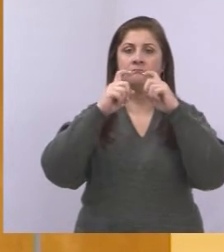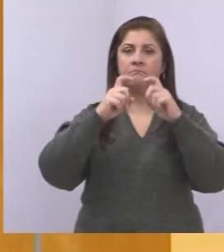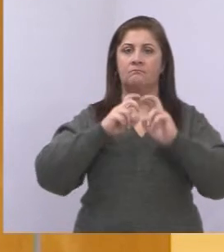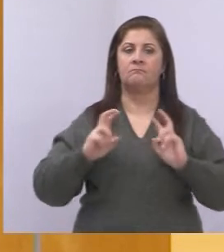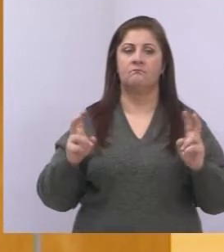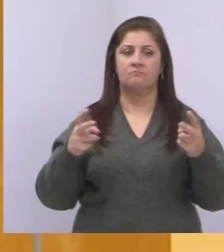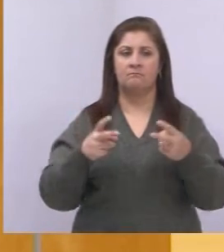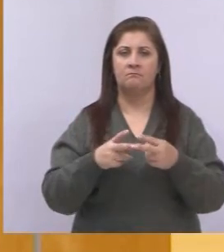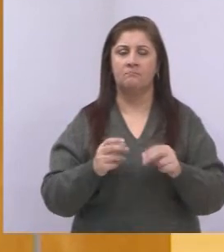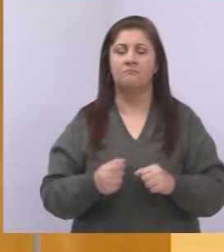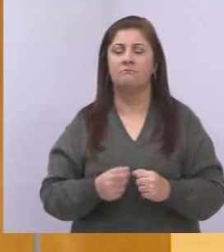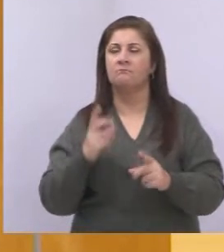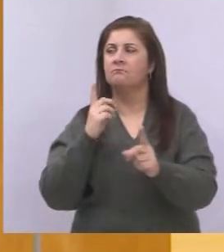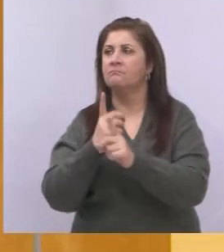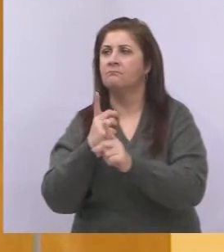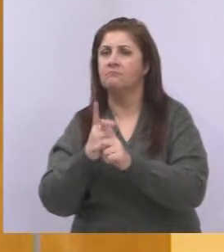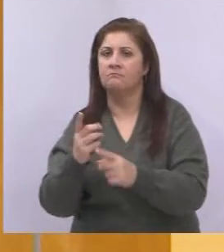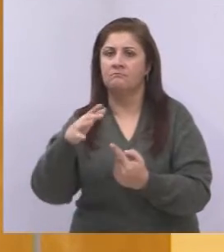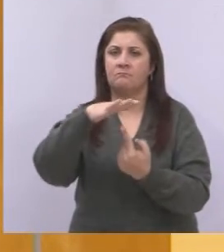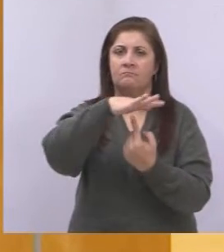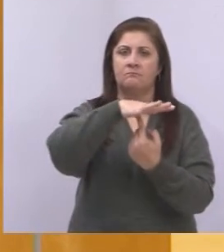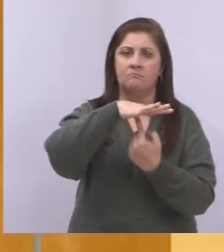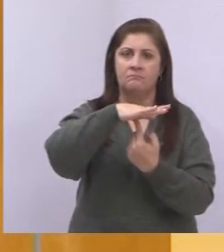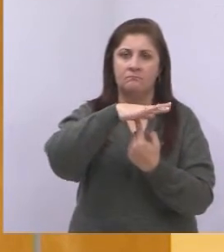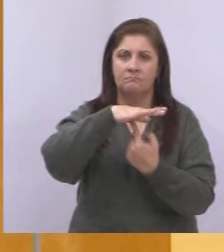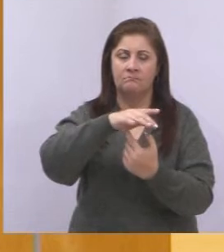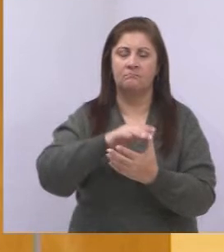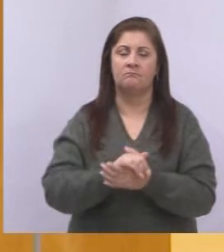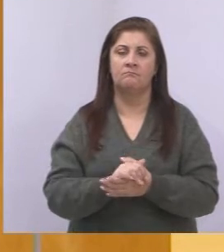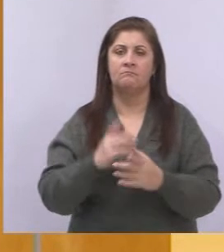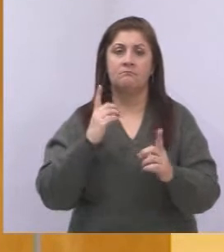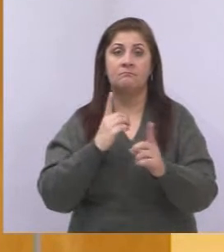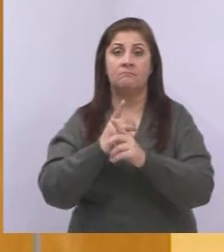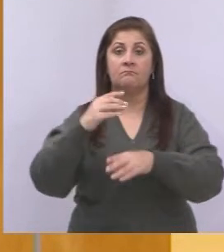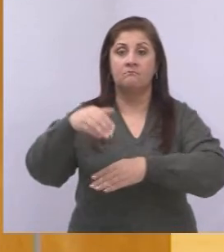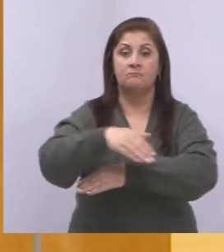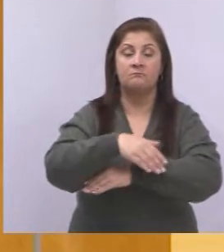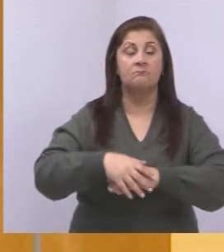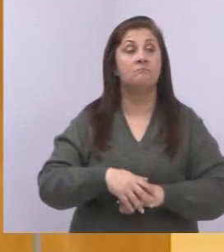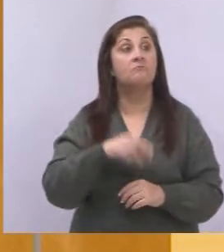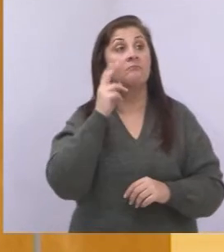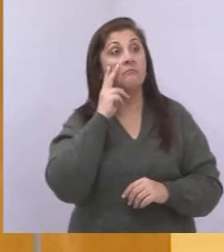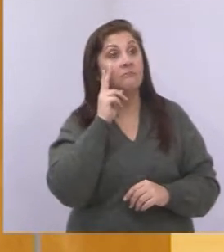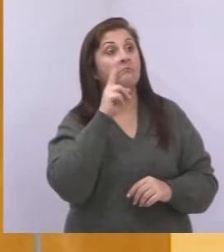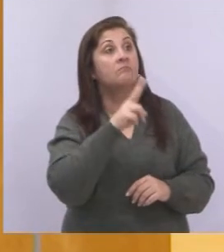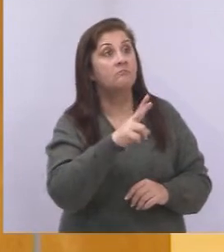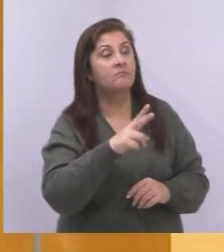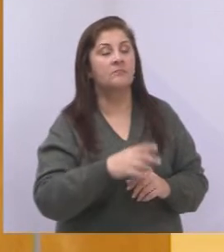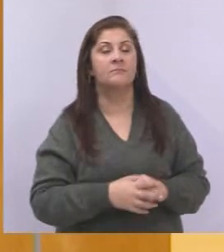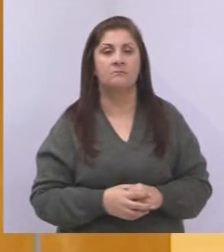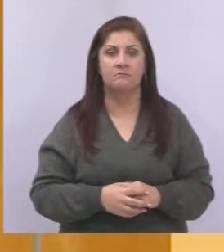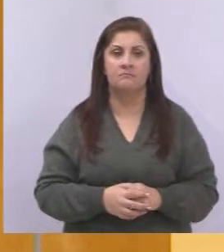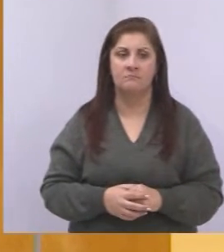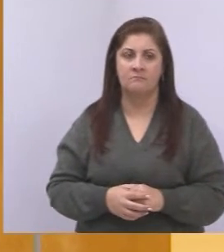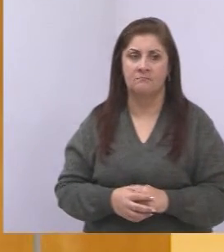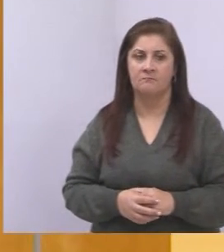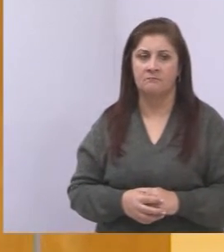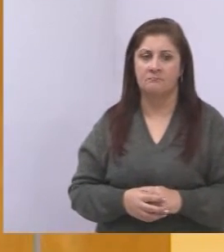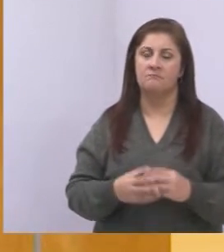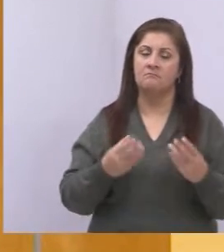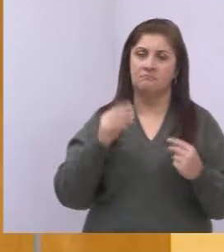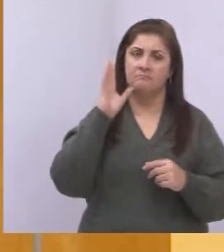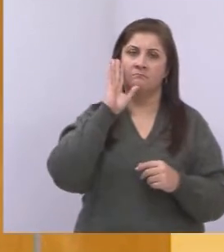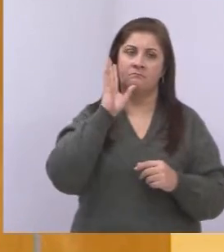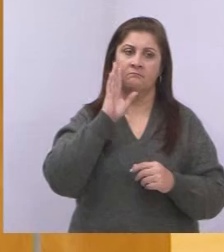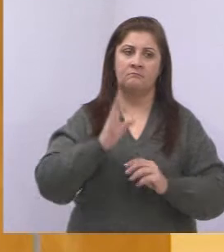eu encontro na feira, quantos eu encontro na rua, que falam, ah, estou acompanhando a sessão de câmara. Então, isso é muito